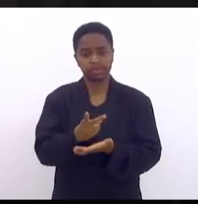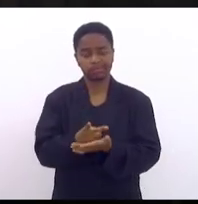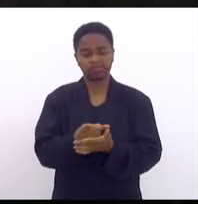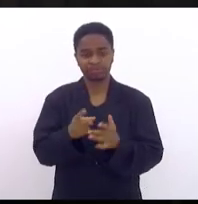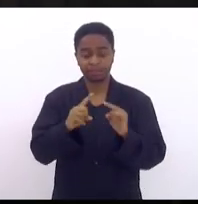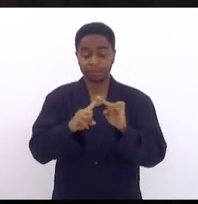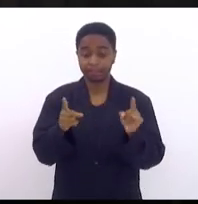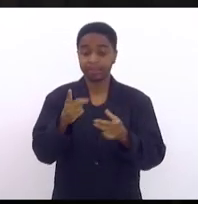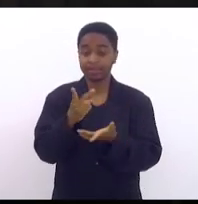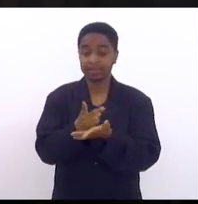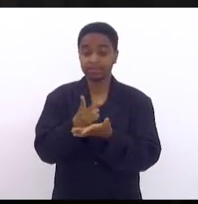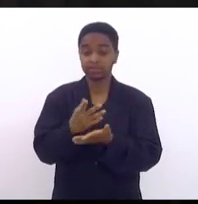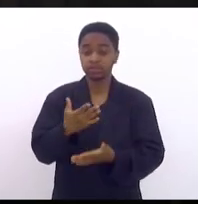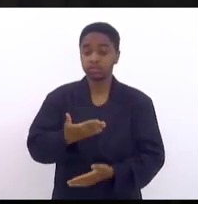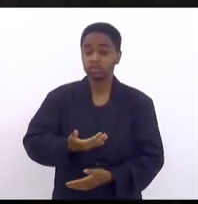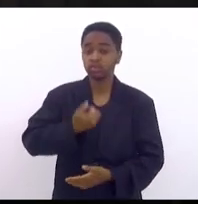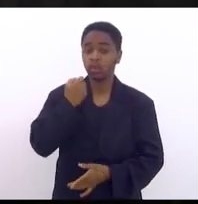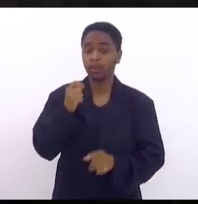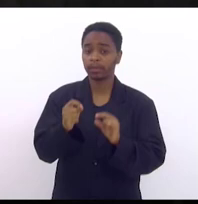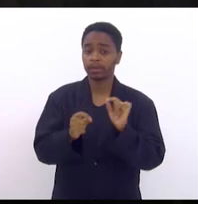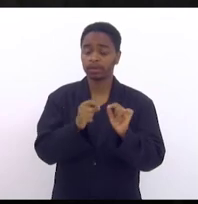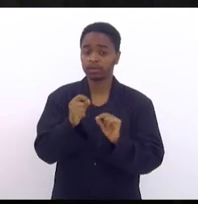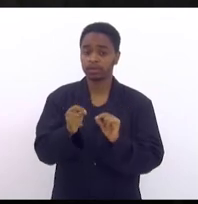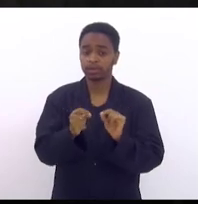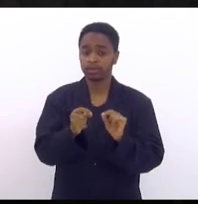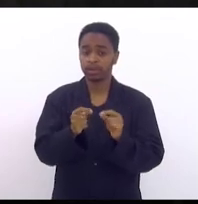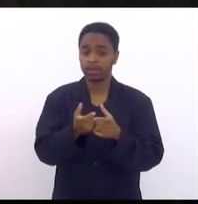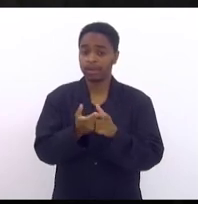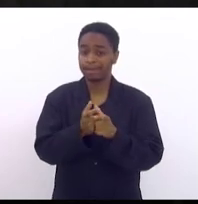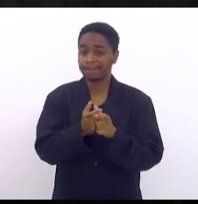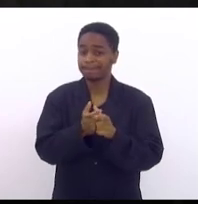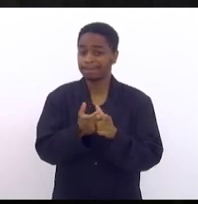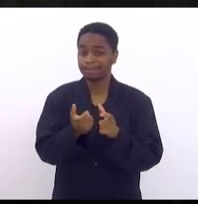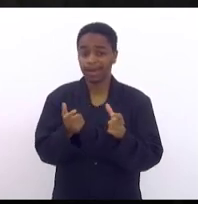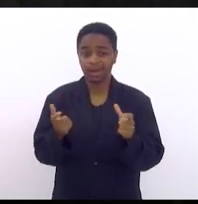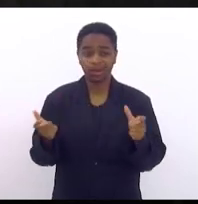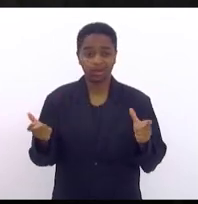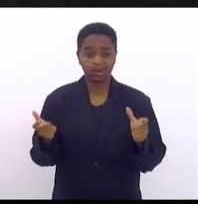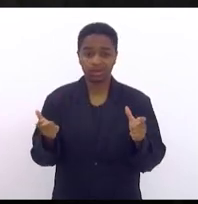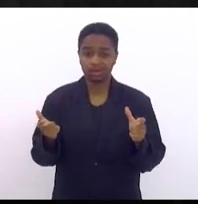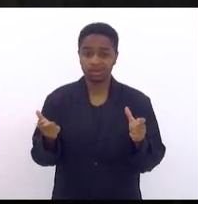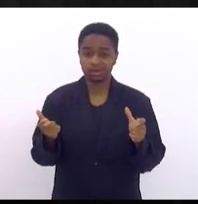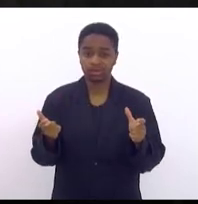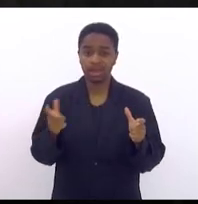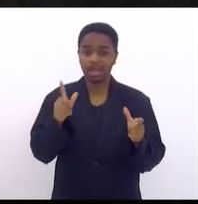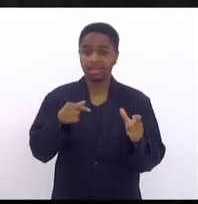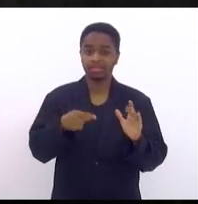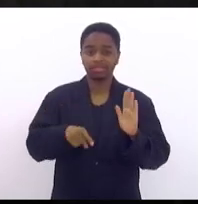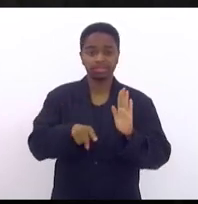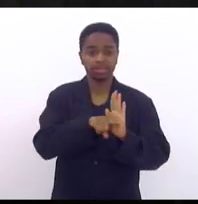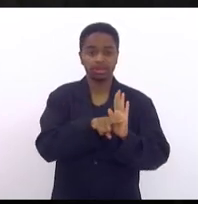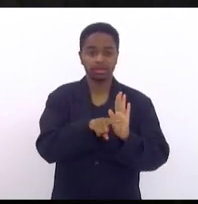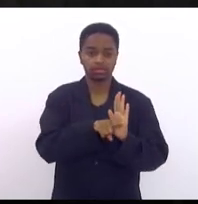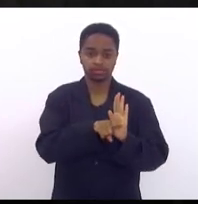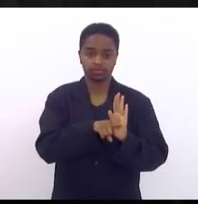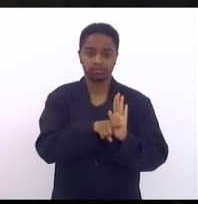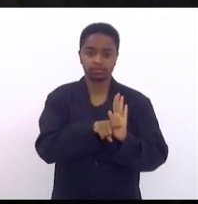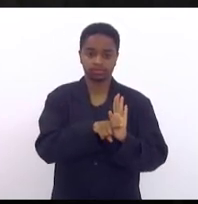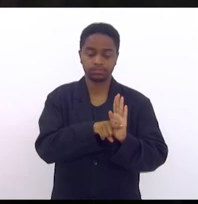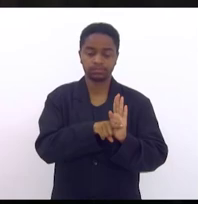que me surpreendo, na grande maioria das vezes, é negativamente.